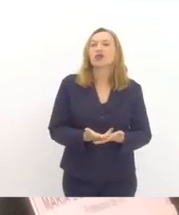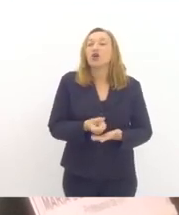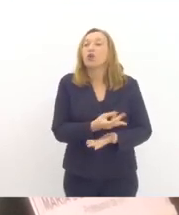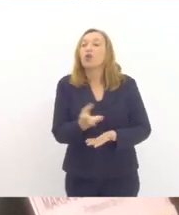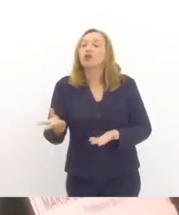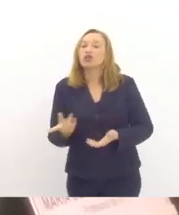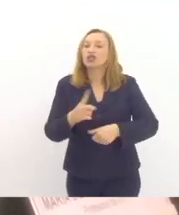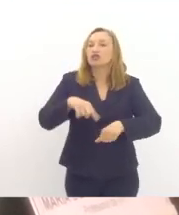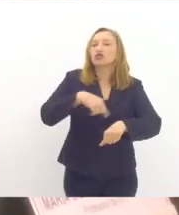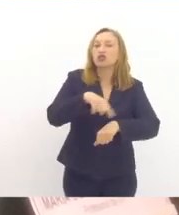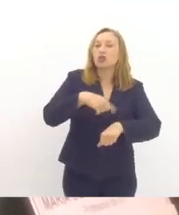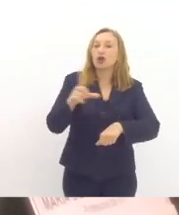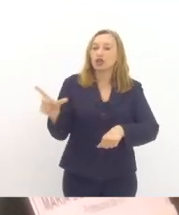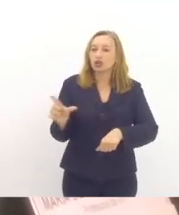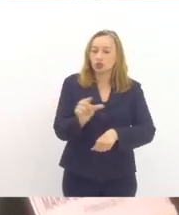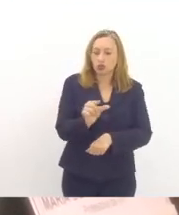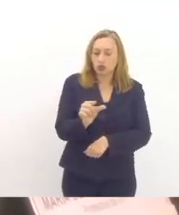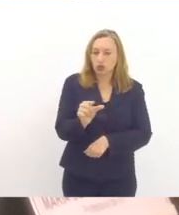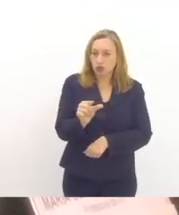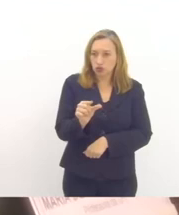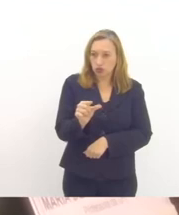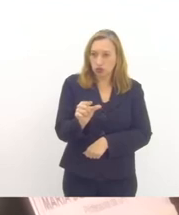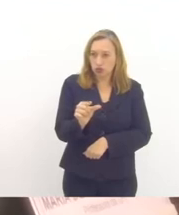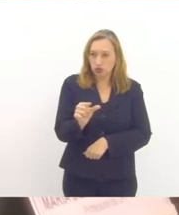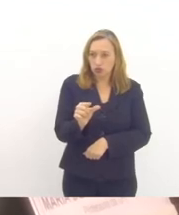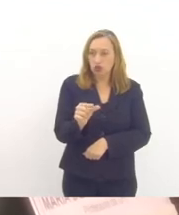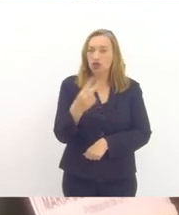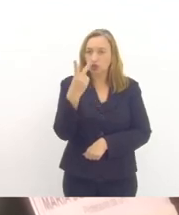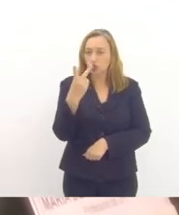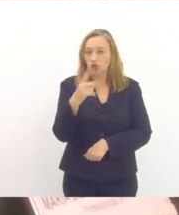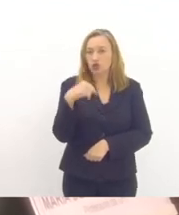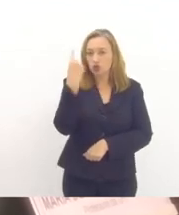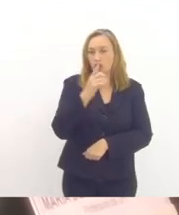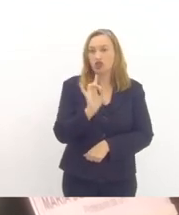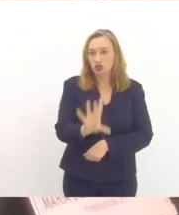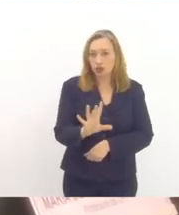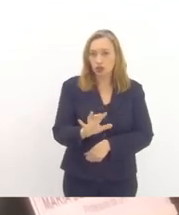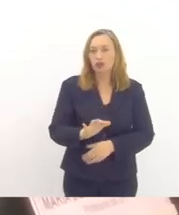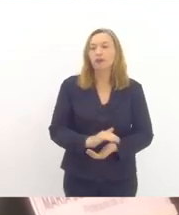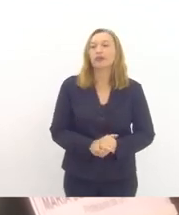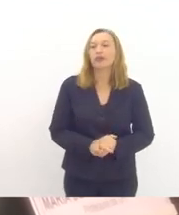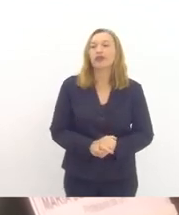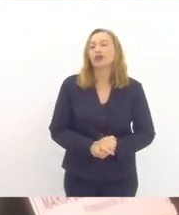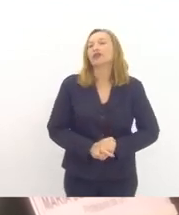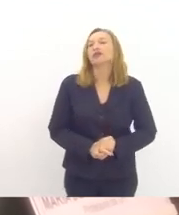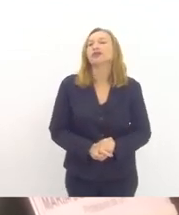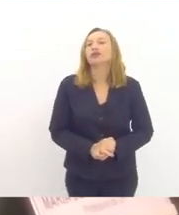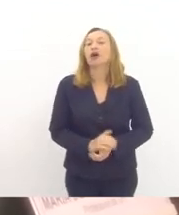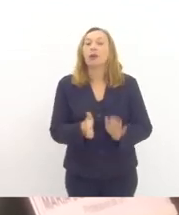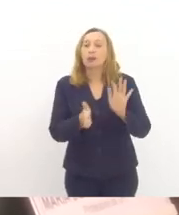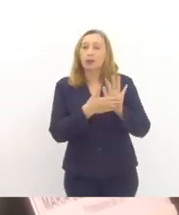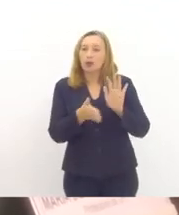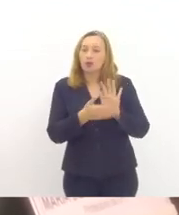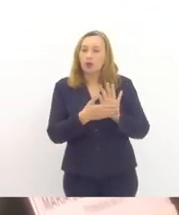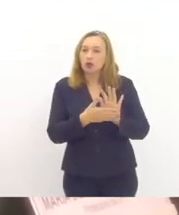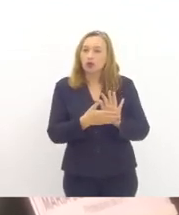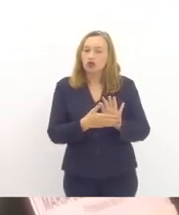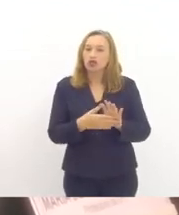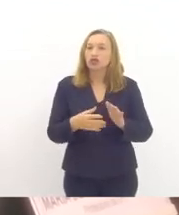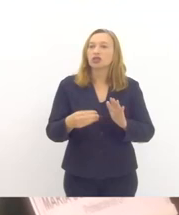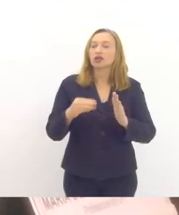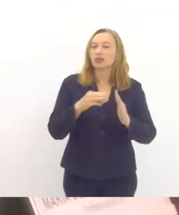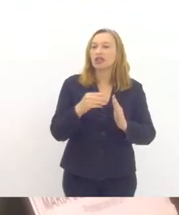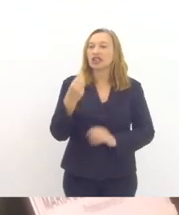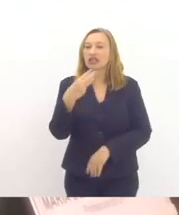quantitativo de horas bem reduzido, que é o quantitativo de 2 horas. E traz como proposta na meta 3